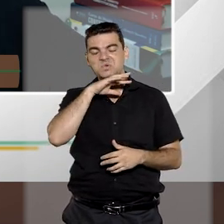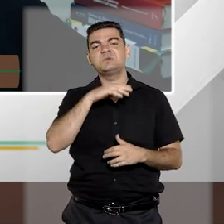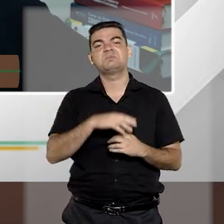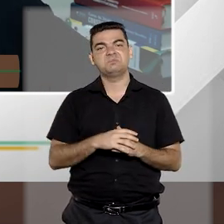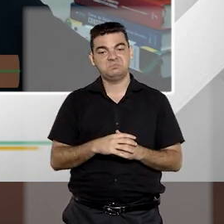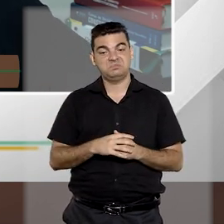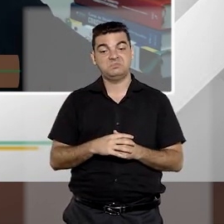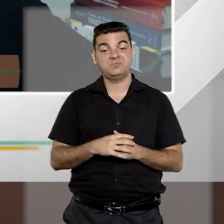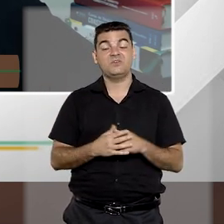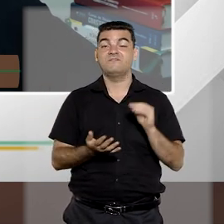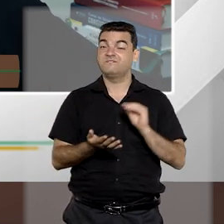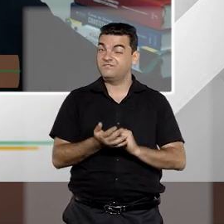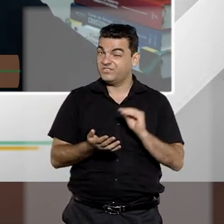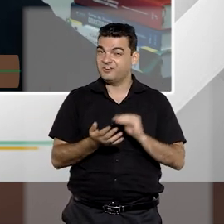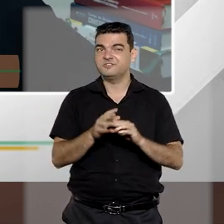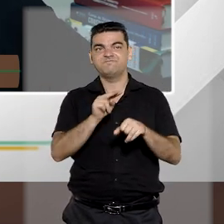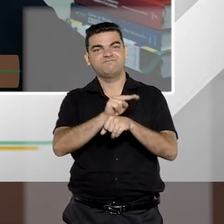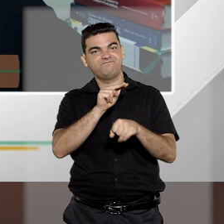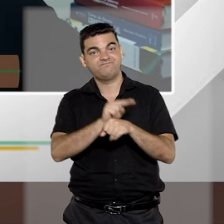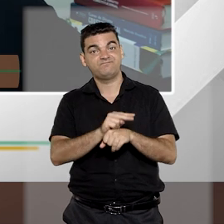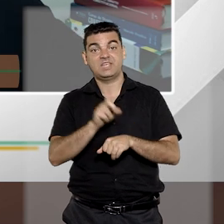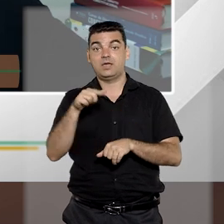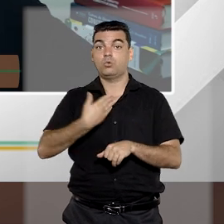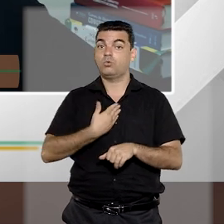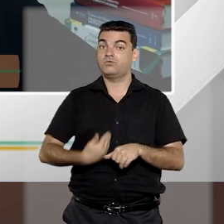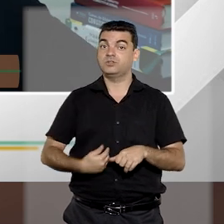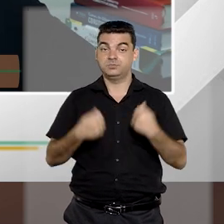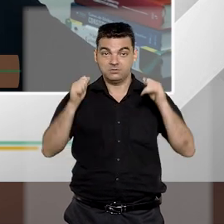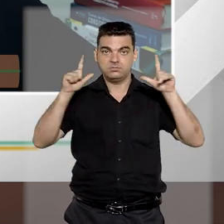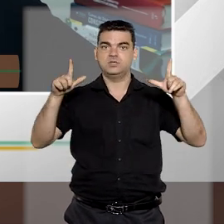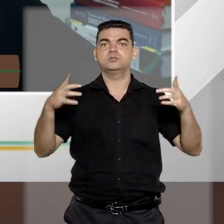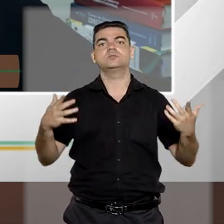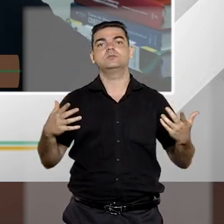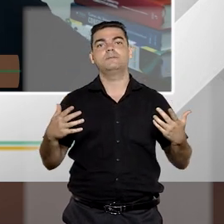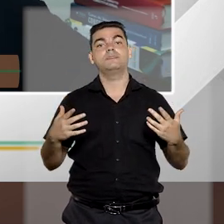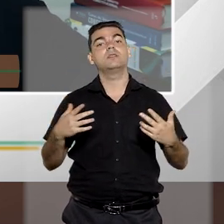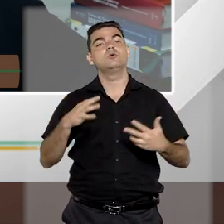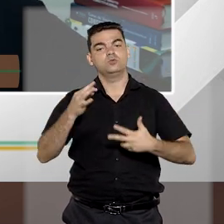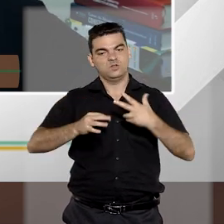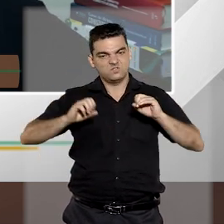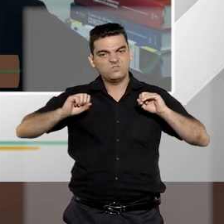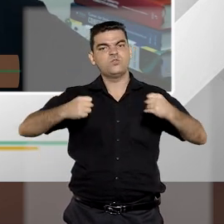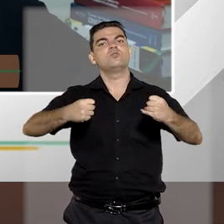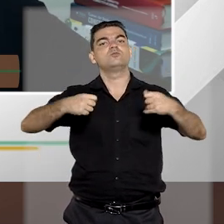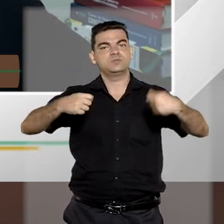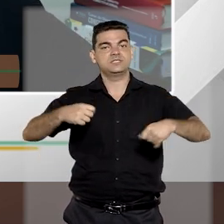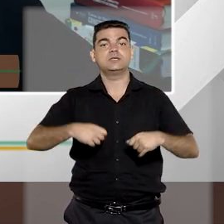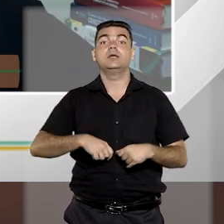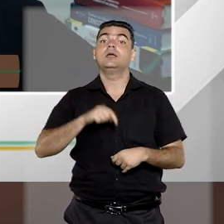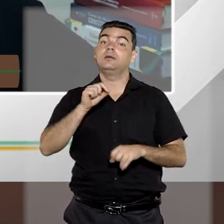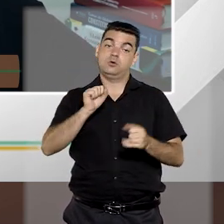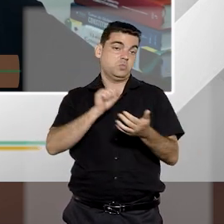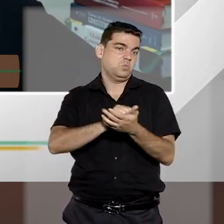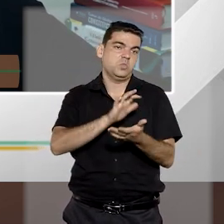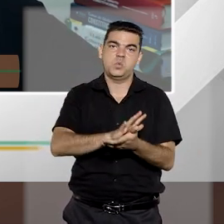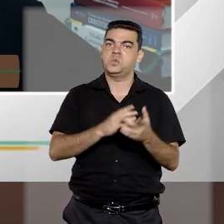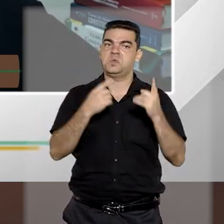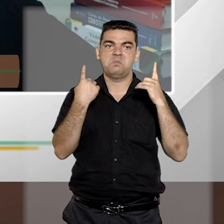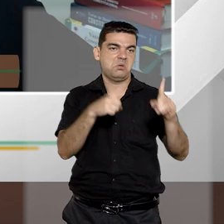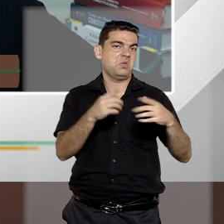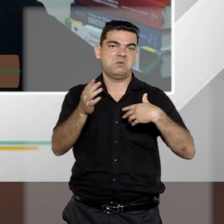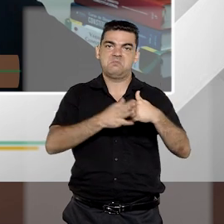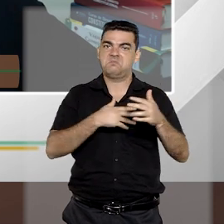prestação do serviço, na falha de fiscalização de quem tinha o dever de fazer, que o Poder Judiciário se intervenha, né, e que aplique, né, o